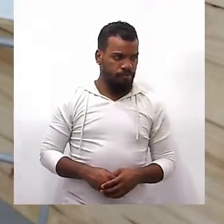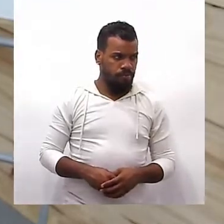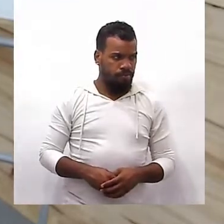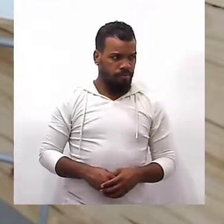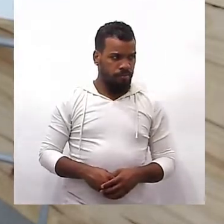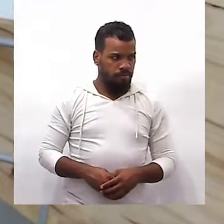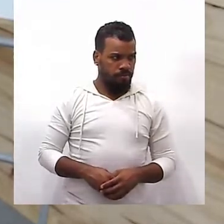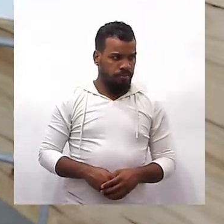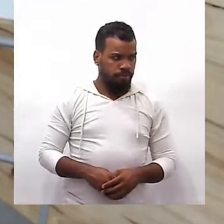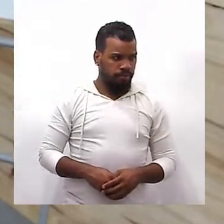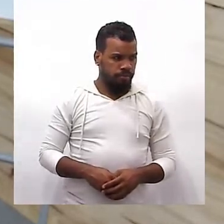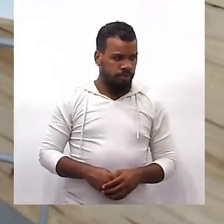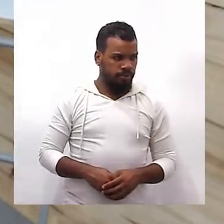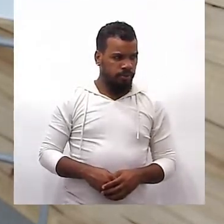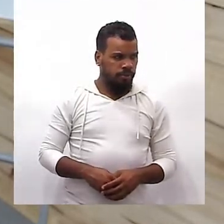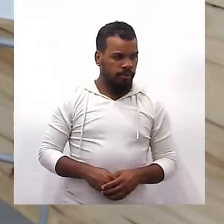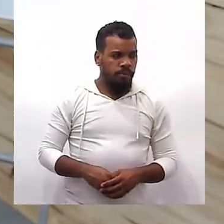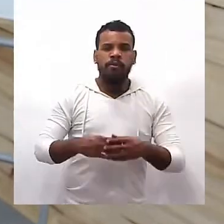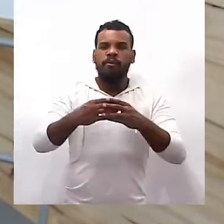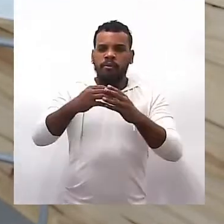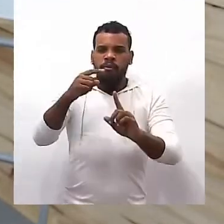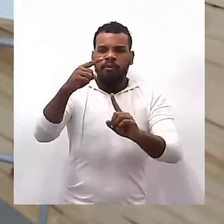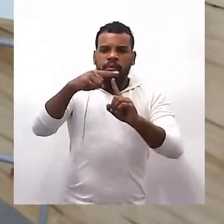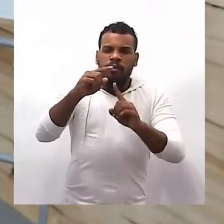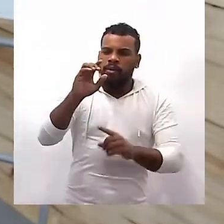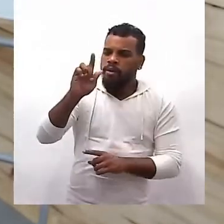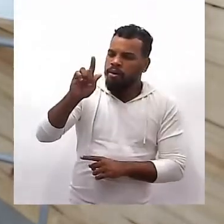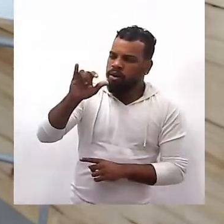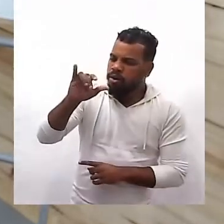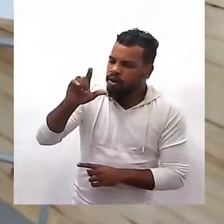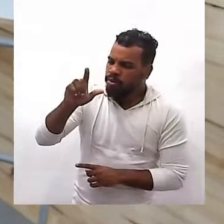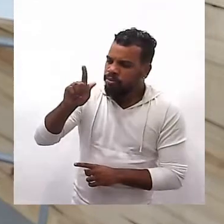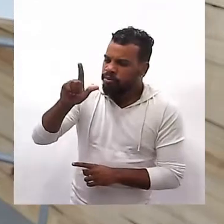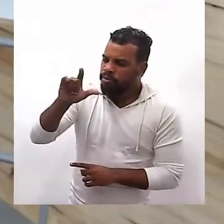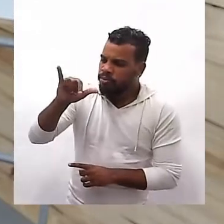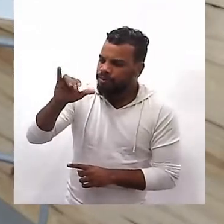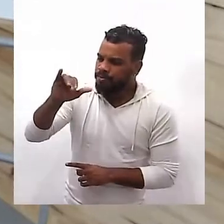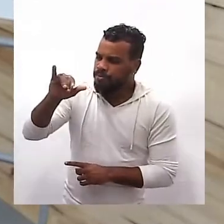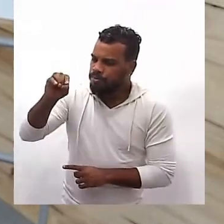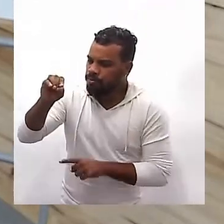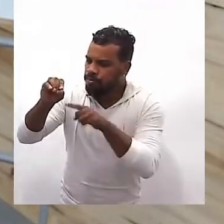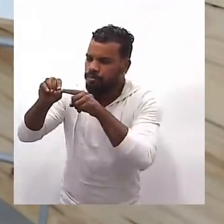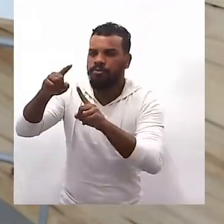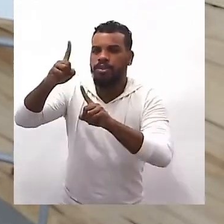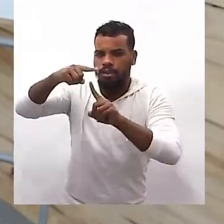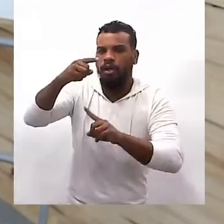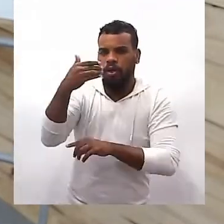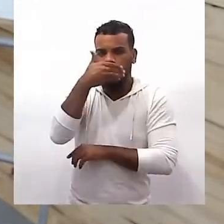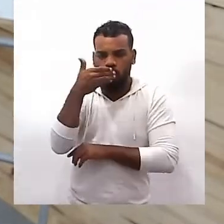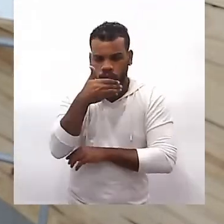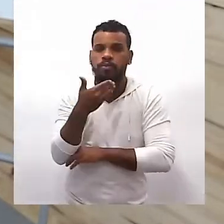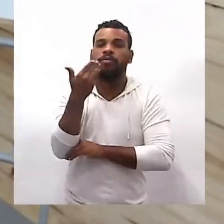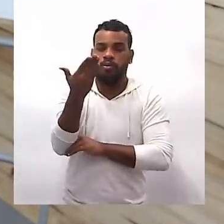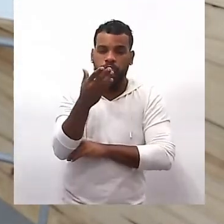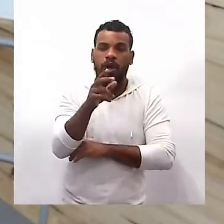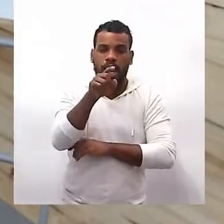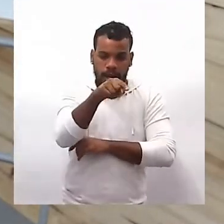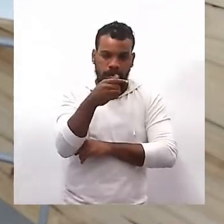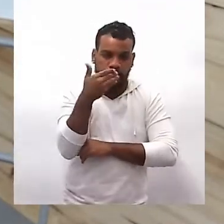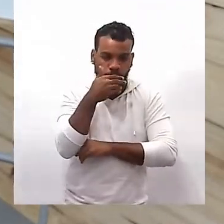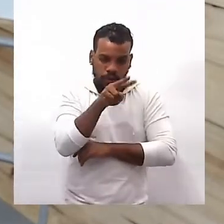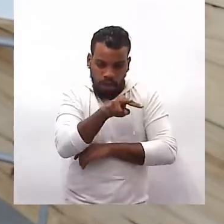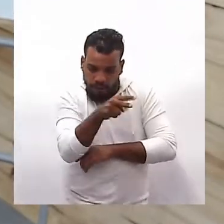Ó, é um tipo de glicídio. André, o que é glicídio mesmo? Açúcar, tá? Para essa glicose virar álcool, olha para mim,